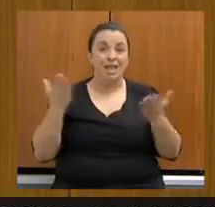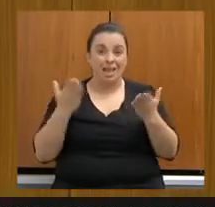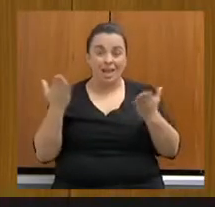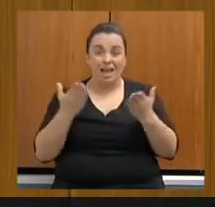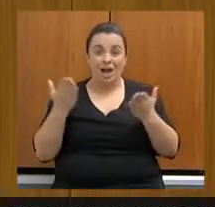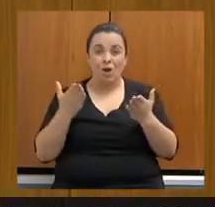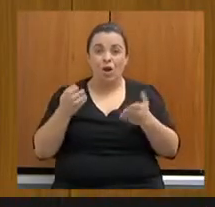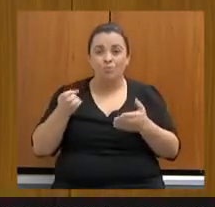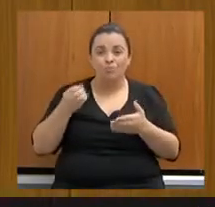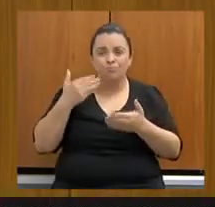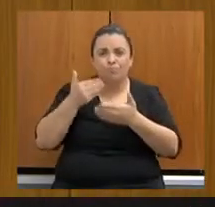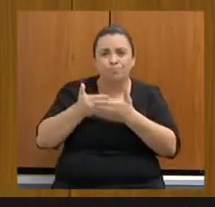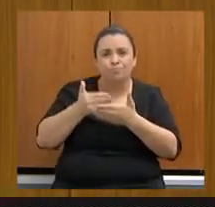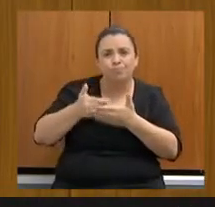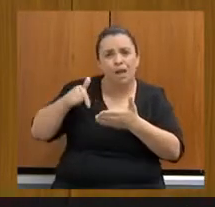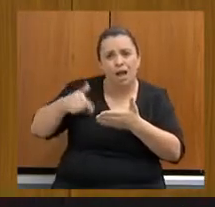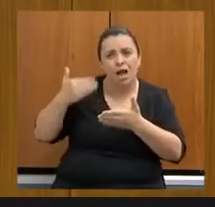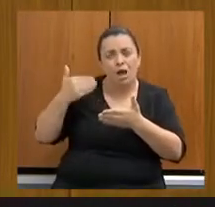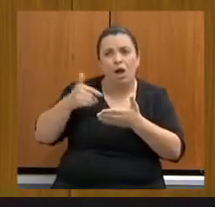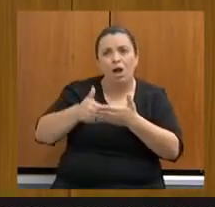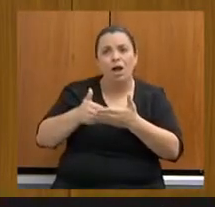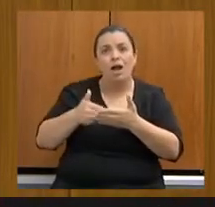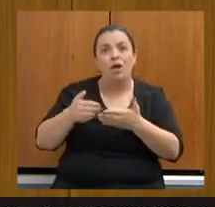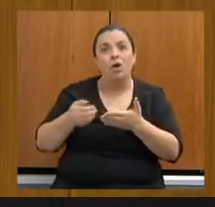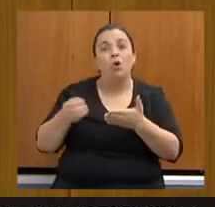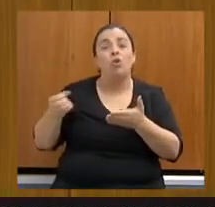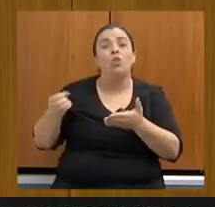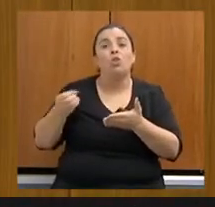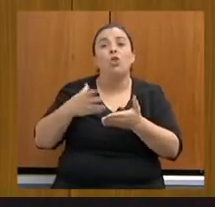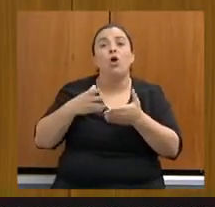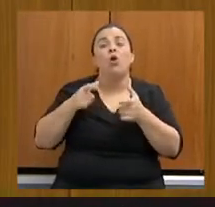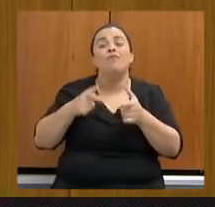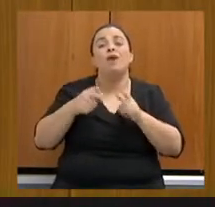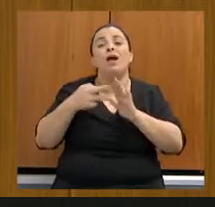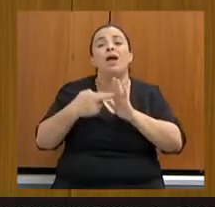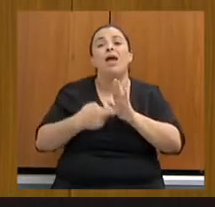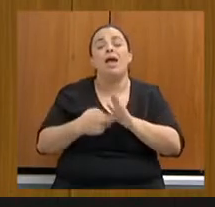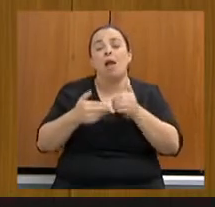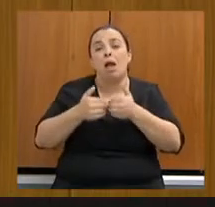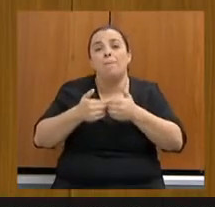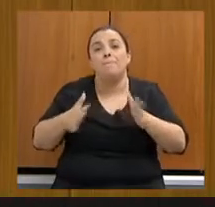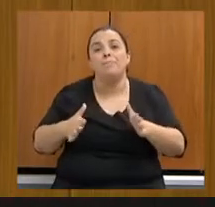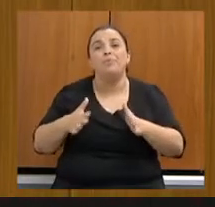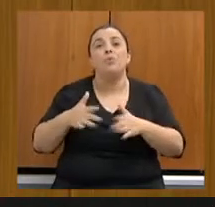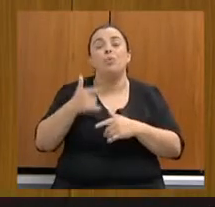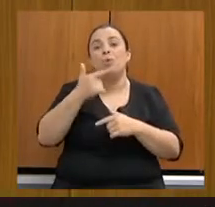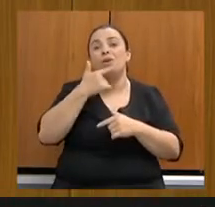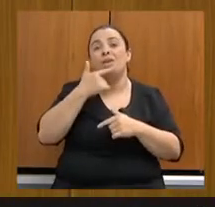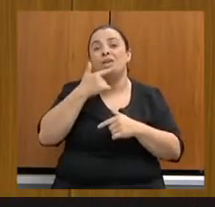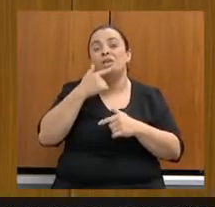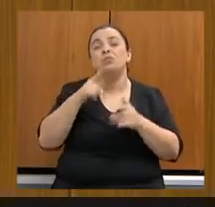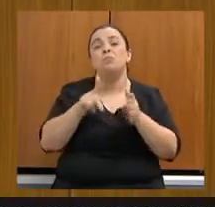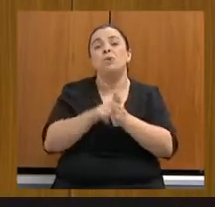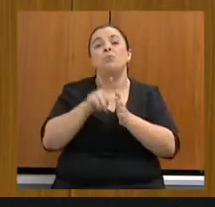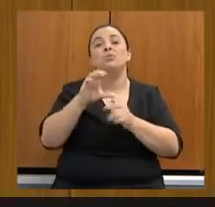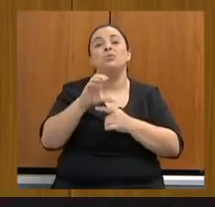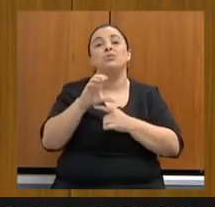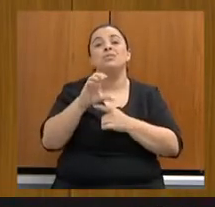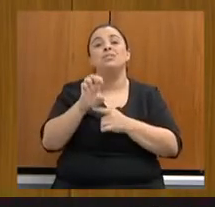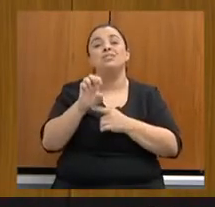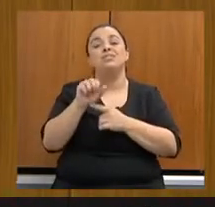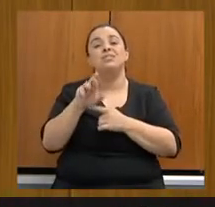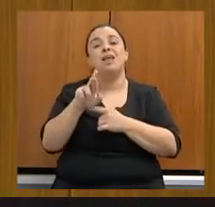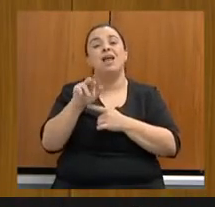queijo do Cerrado com sede lá em Monte Carmelo que é é um fator de crescimento